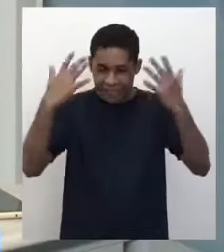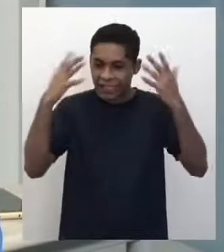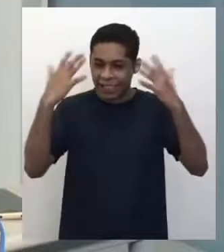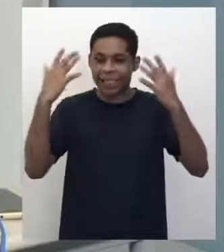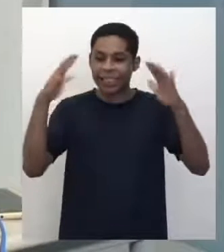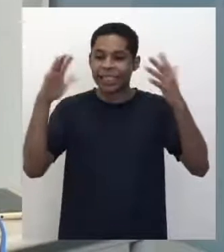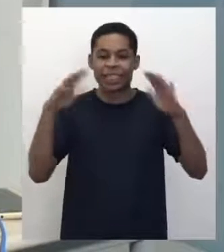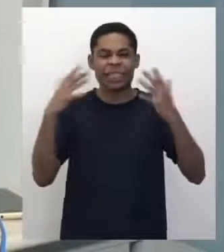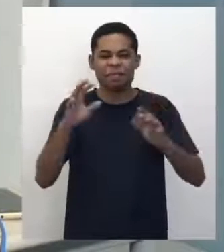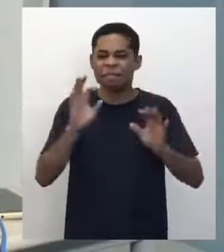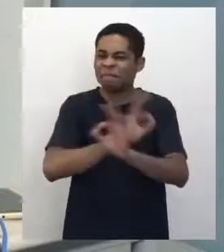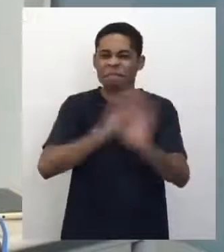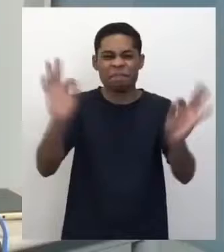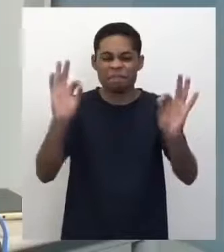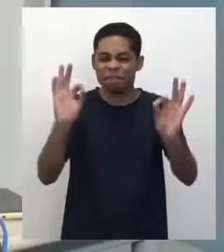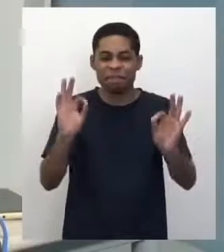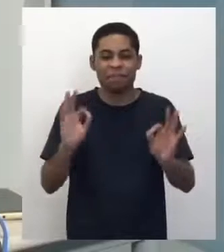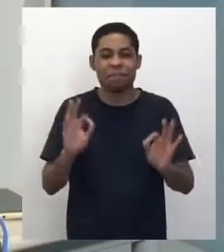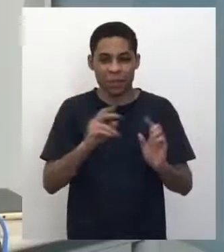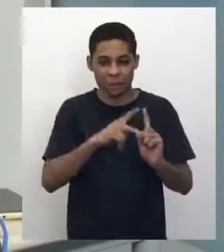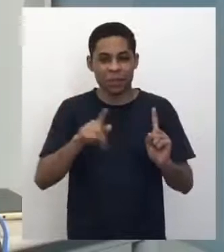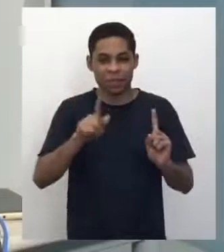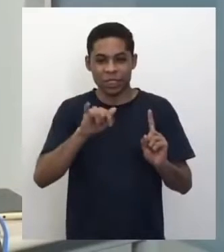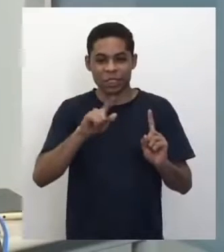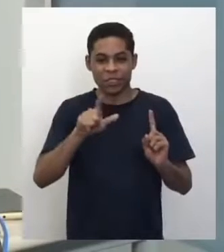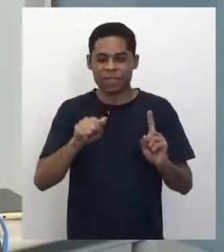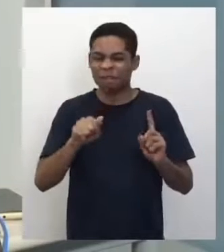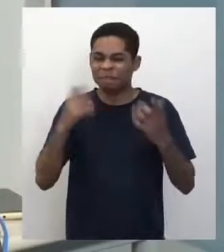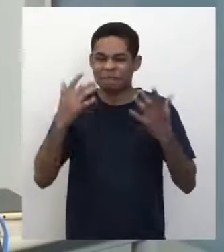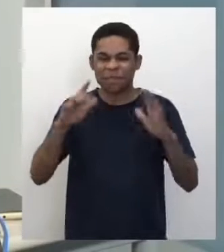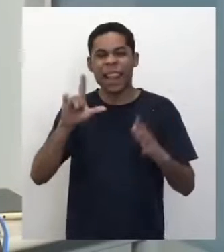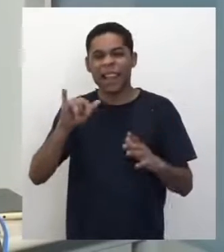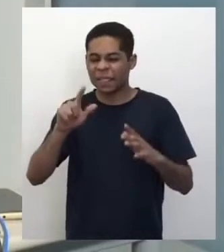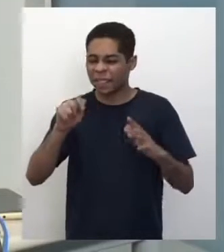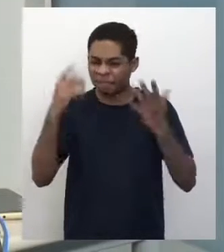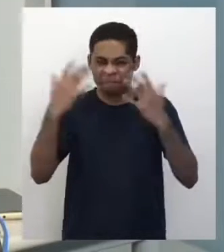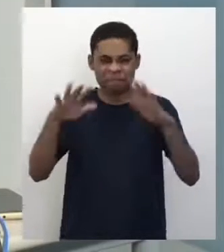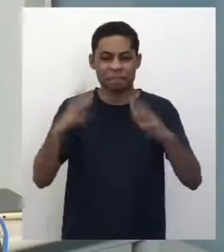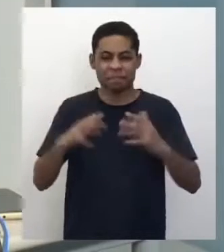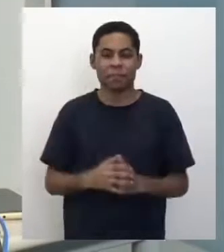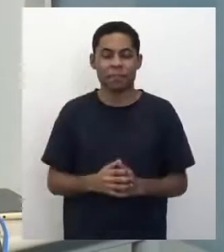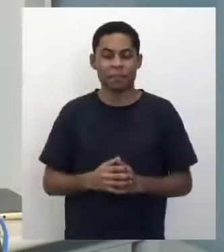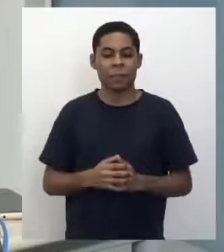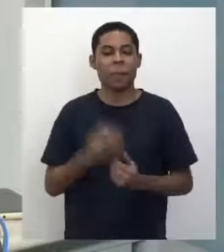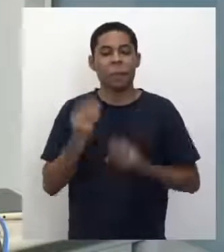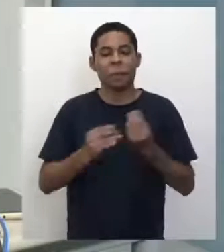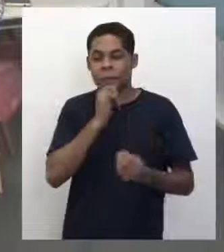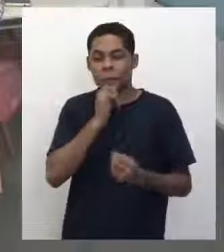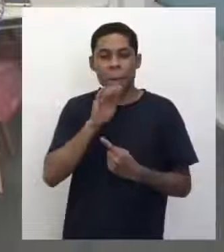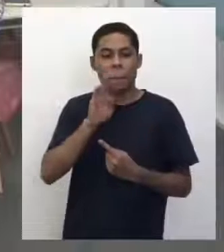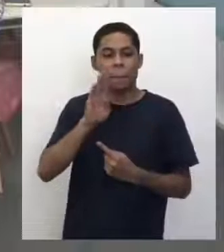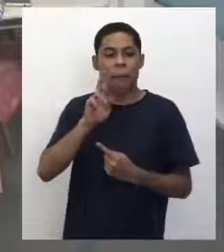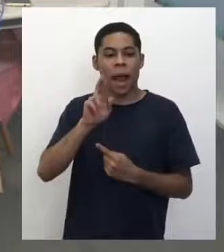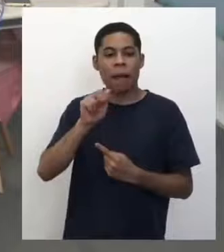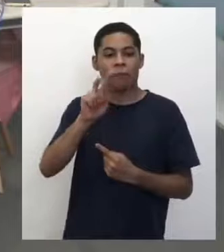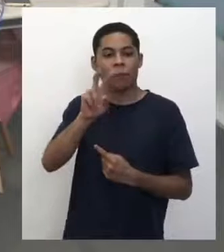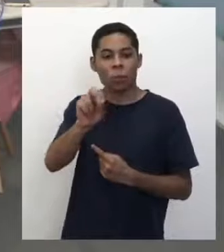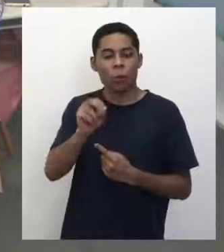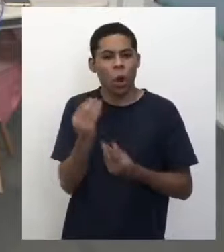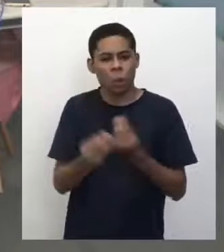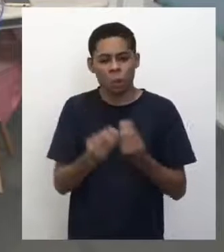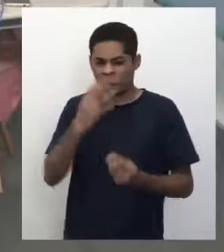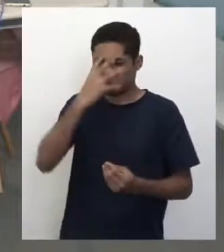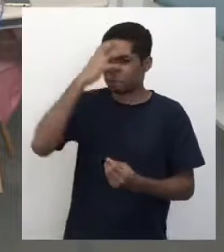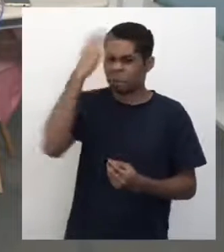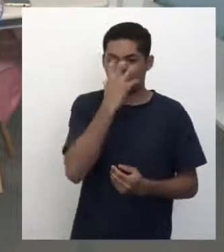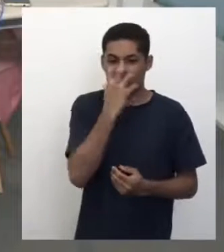Gislene. Excelente. Pro Gilza, pro Lilian. Falando em bravo, como será que seria isso aqui? Bravo.